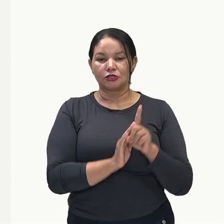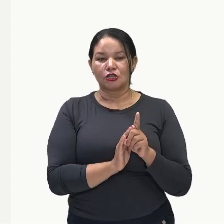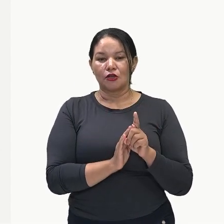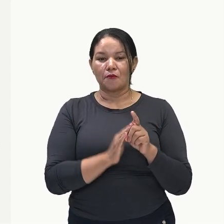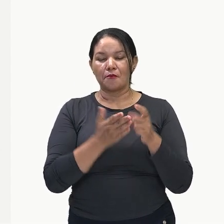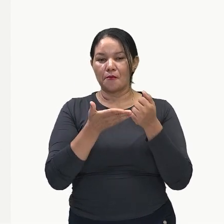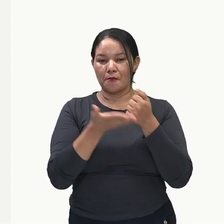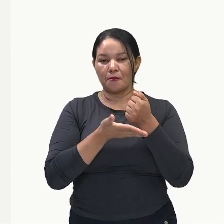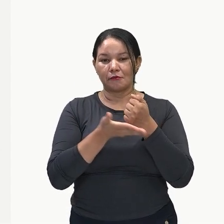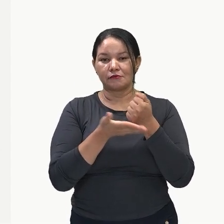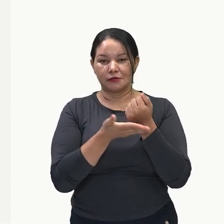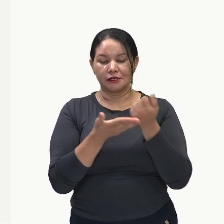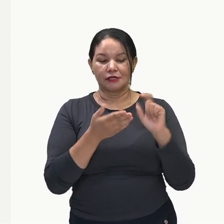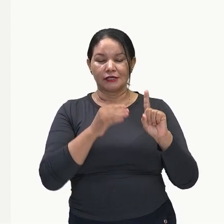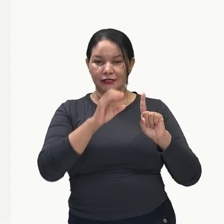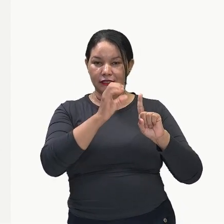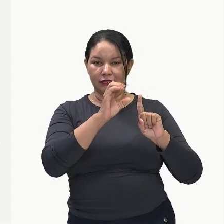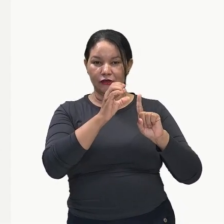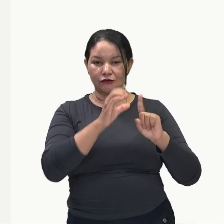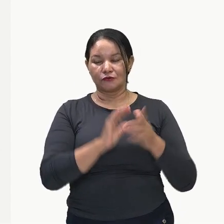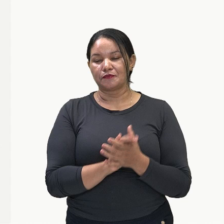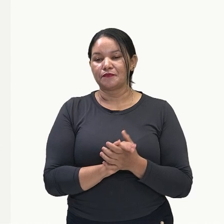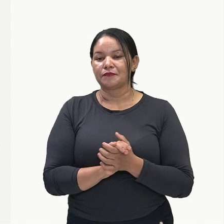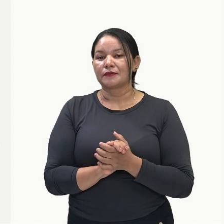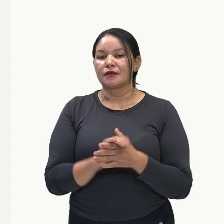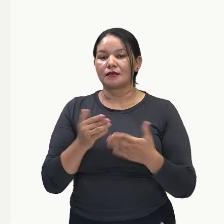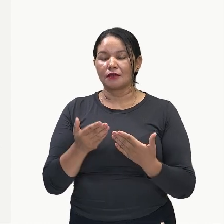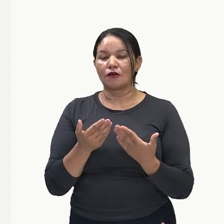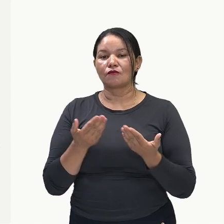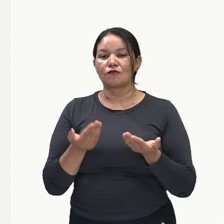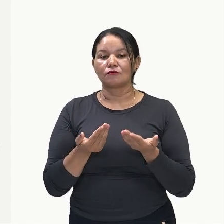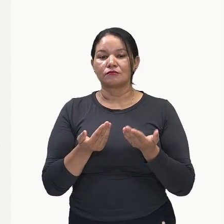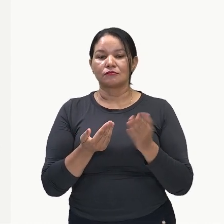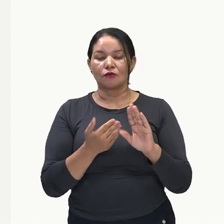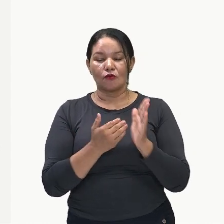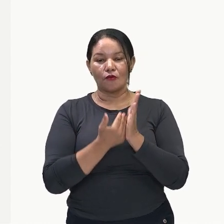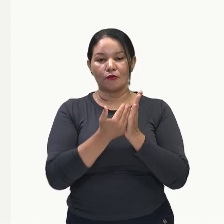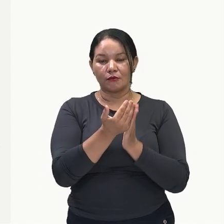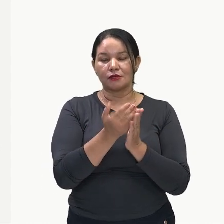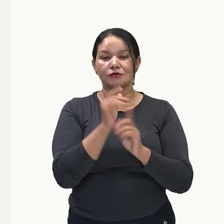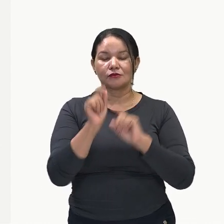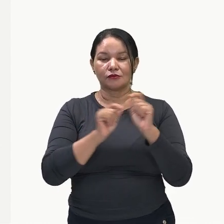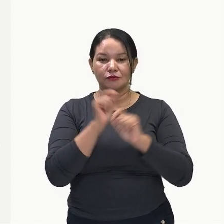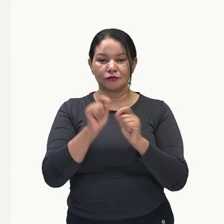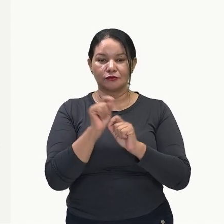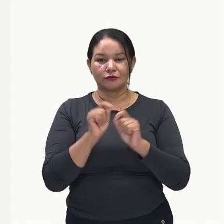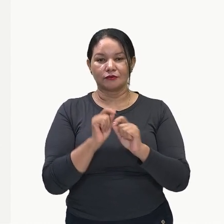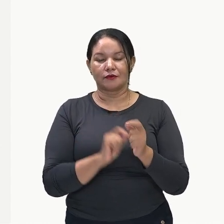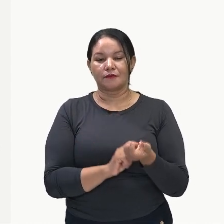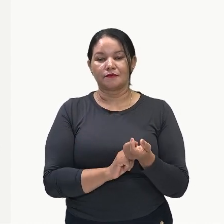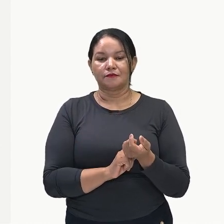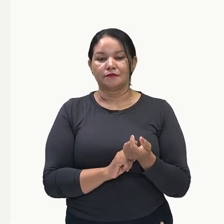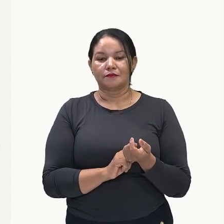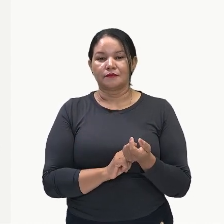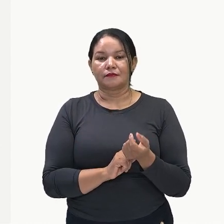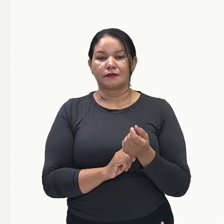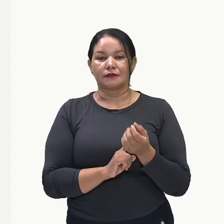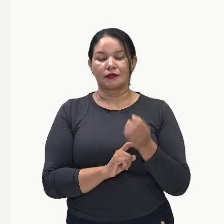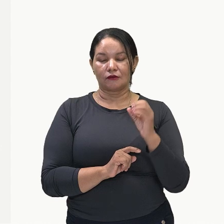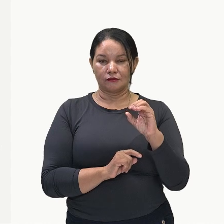na escala Celsius, né, o ponto de partida seria o